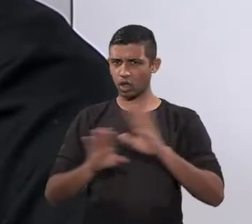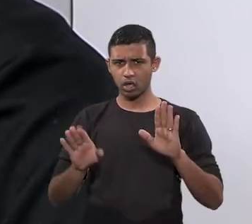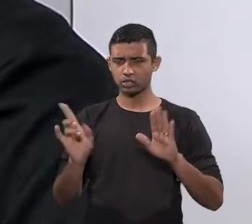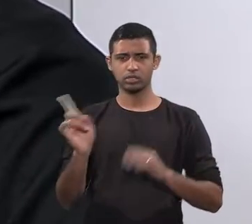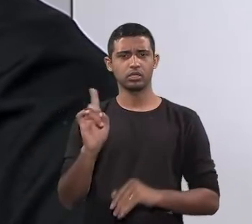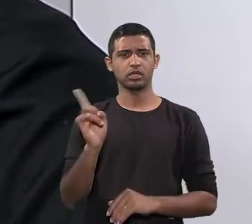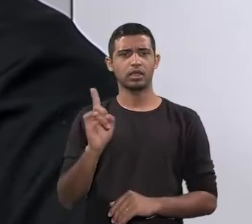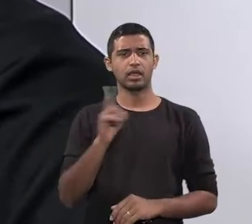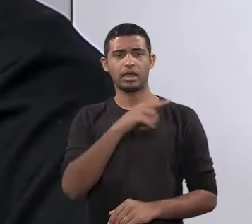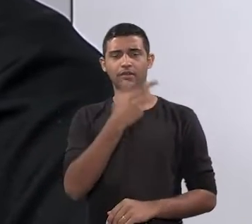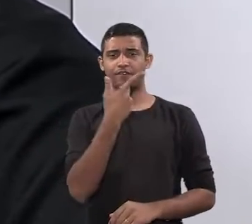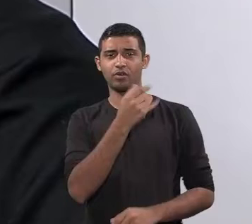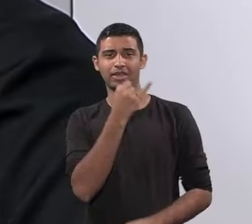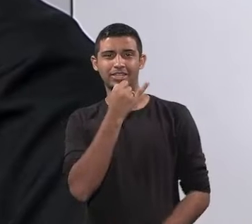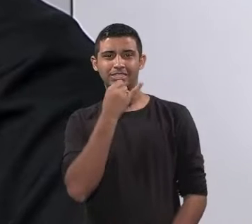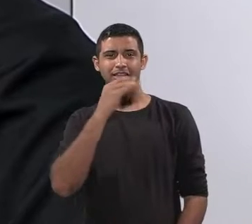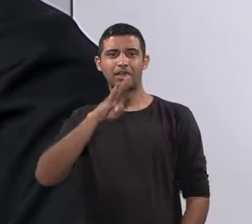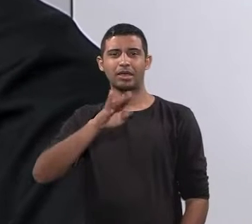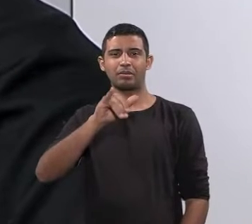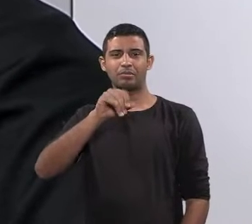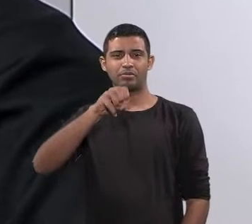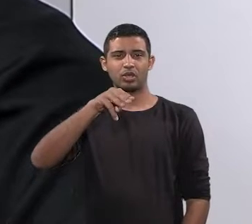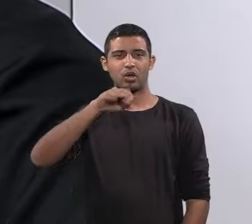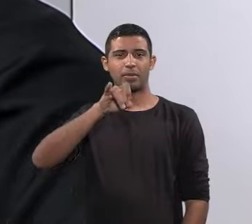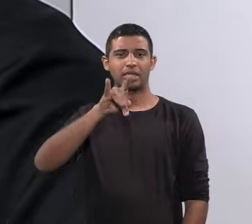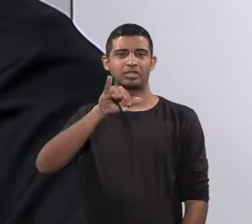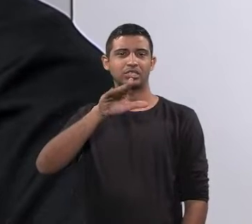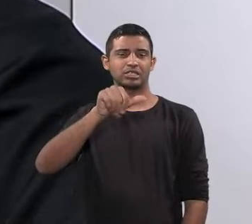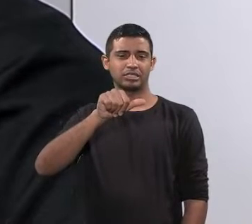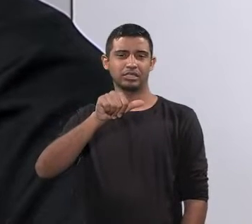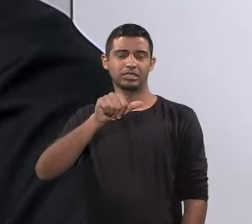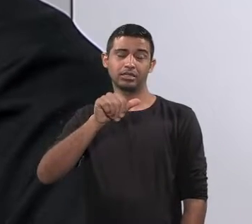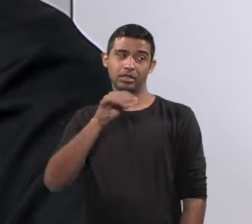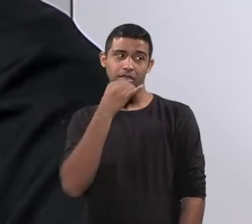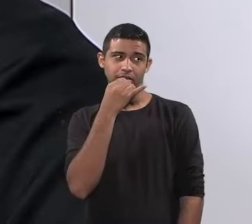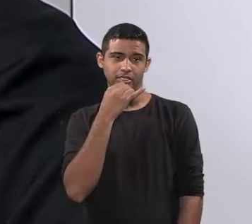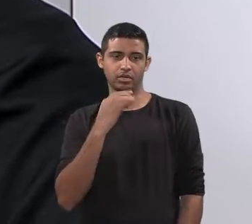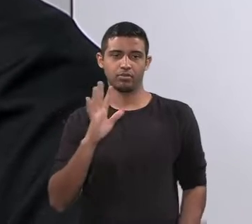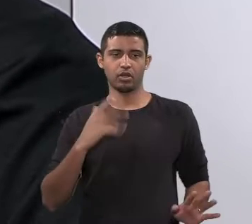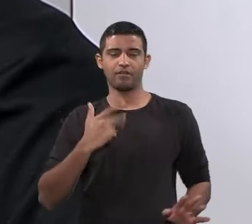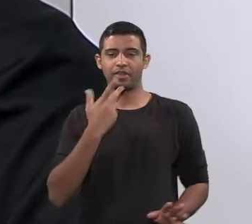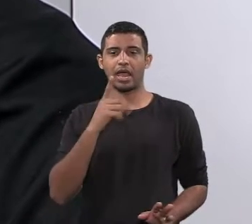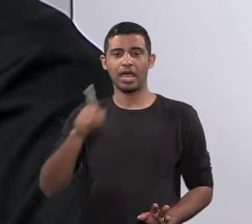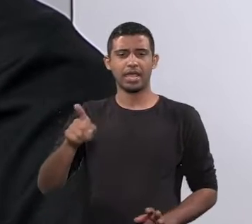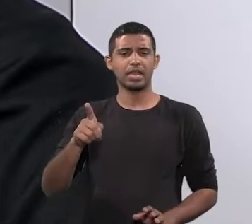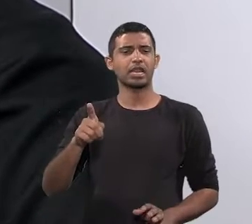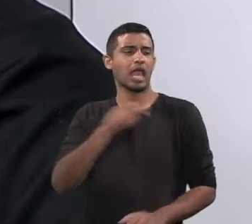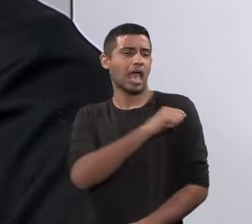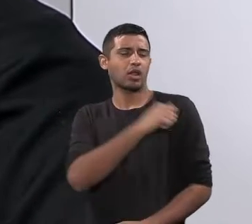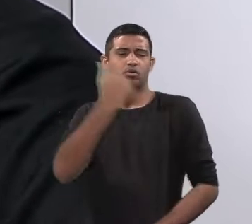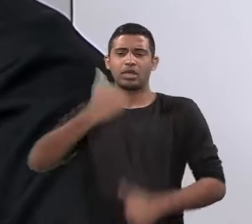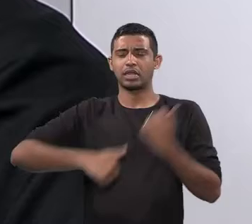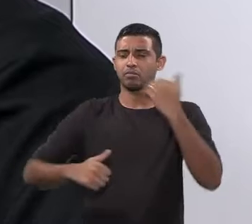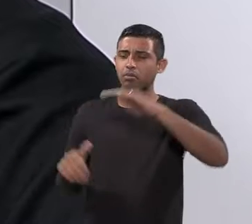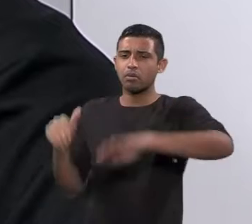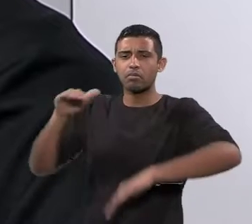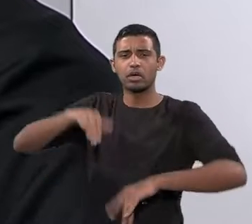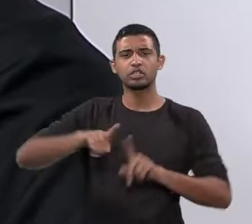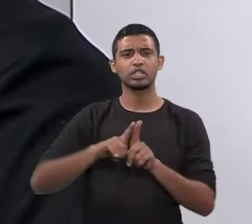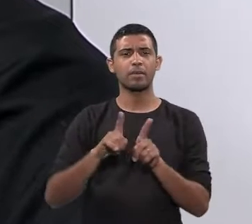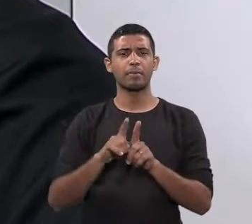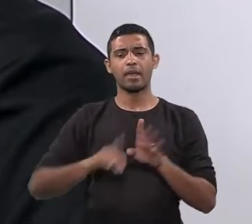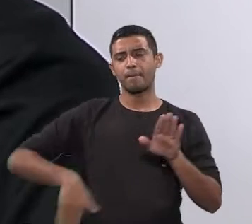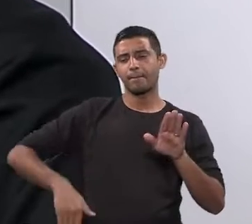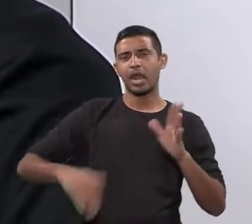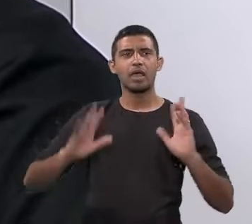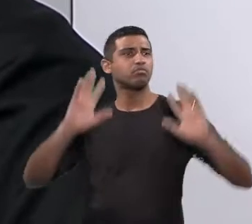Citou o exemplo de biomedicina, eu cito o exemplo, eu tive um aluno, ele era atleta de natação, atleta de vôlei de praia